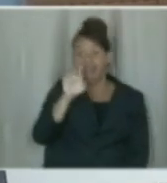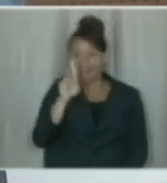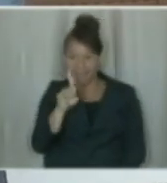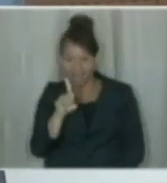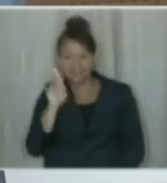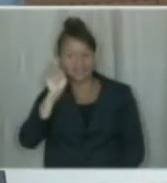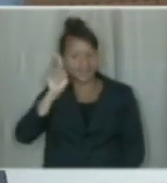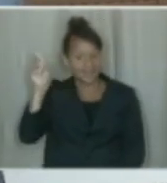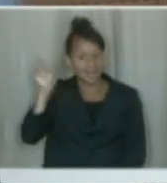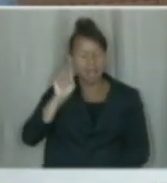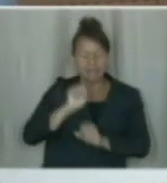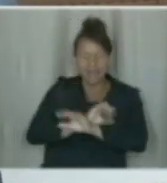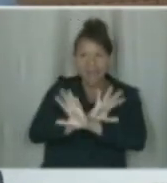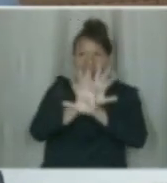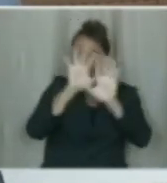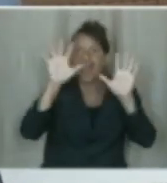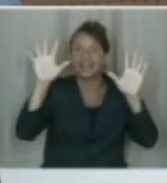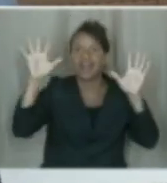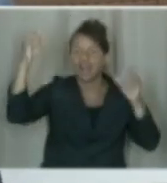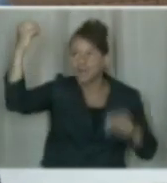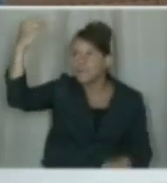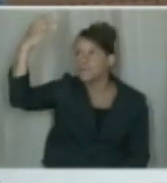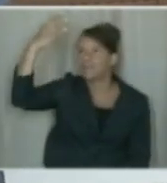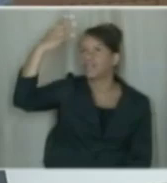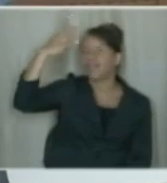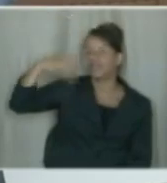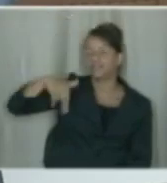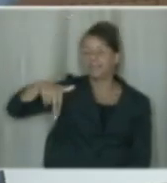para clarear, iluminar